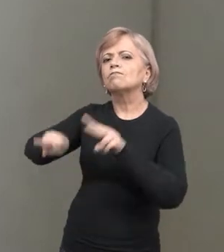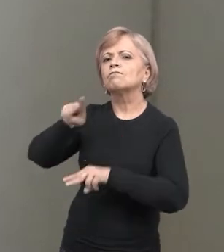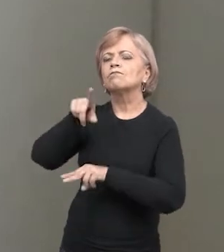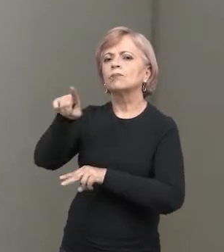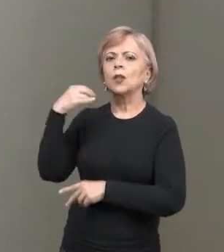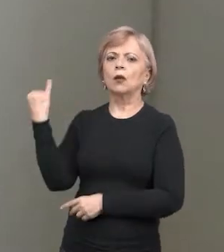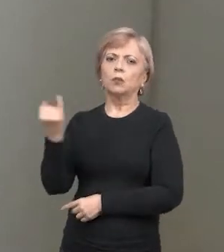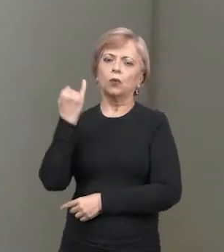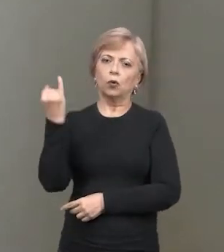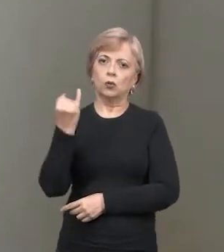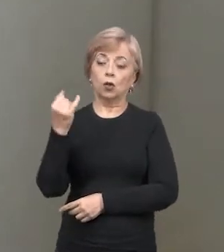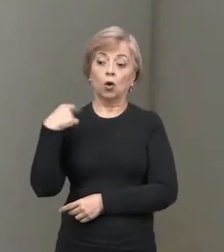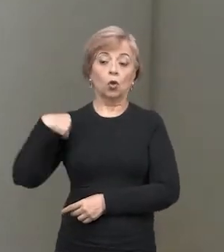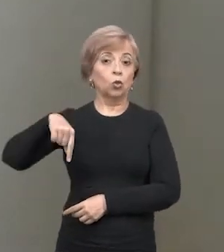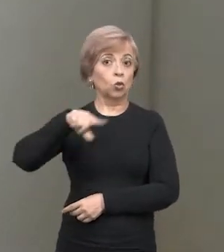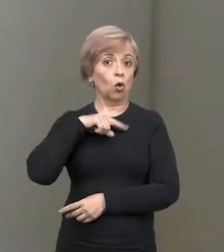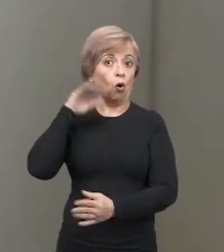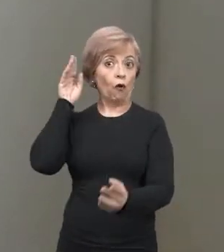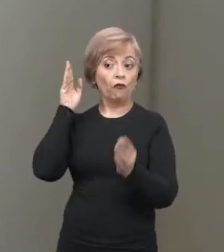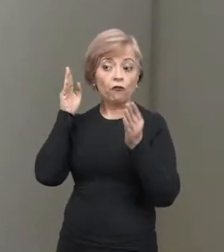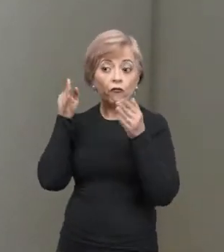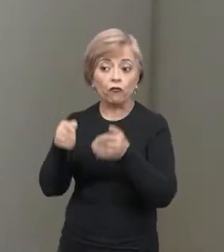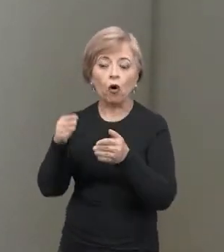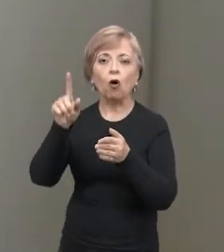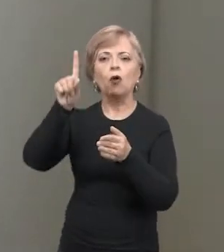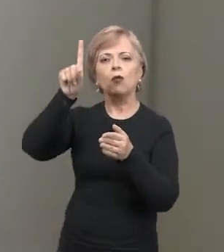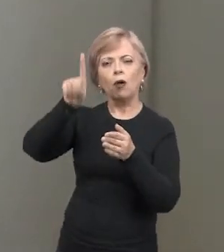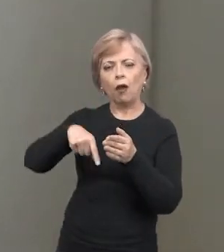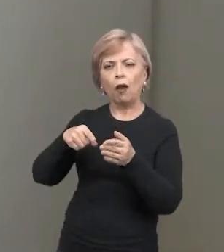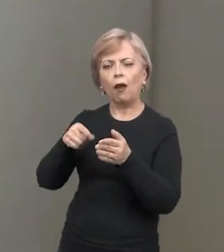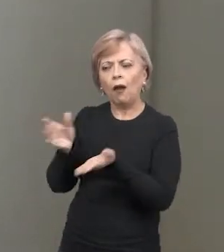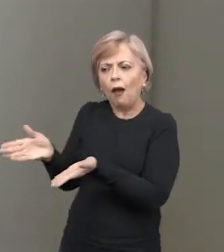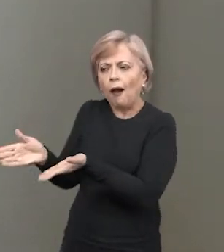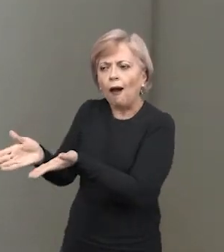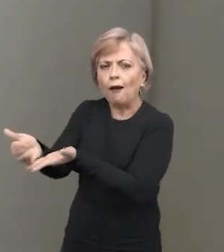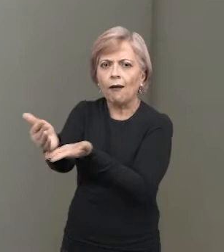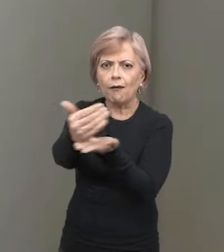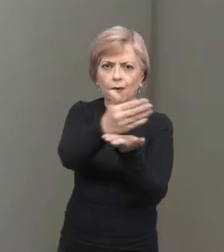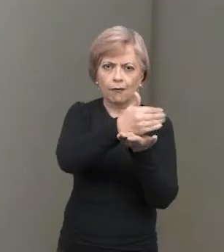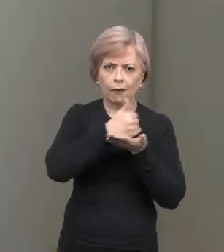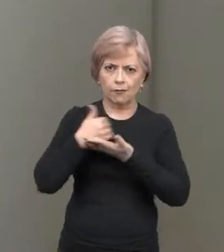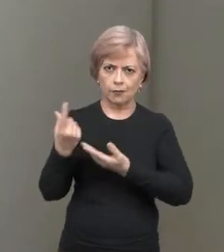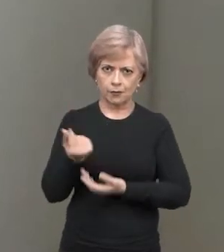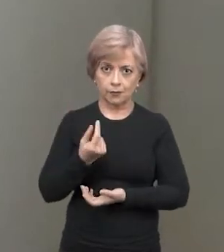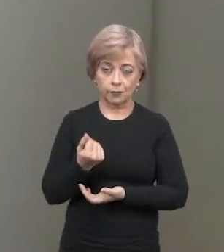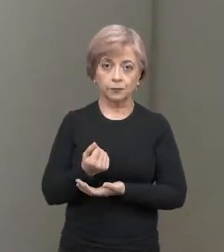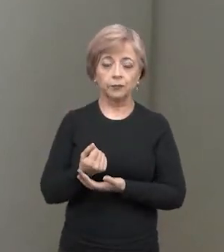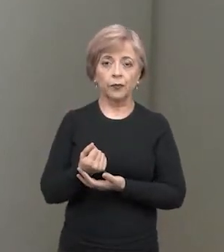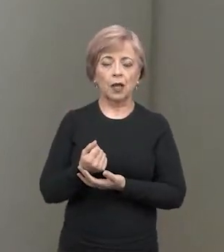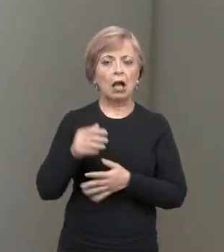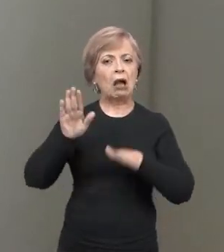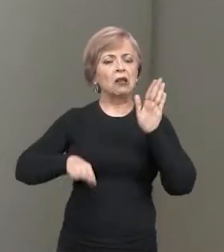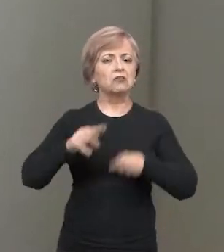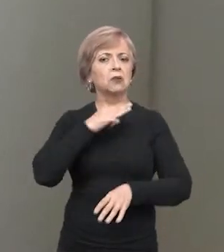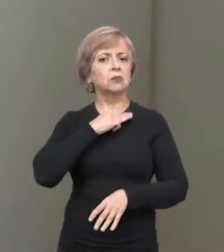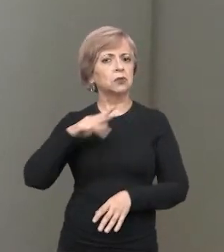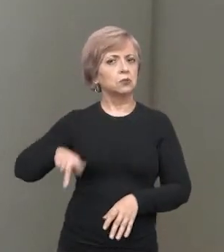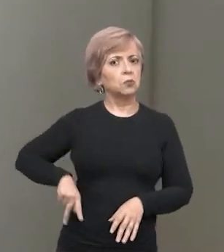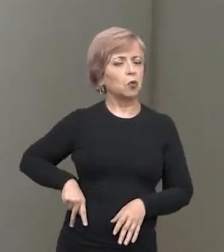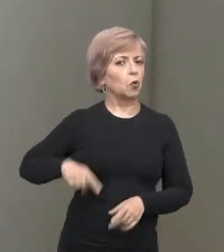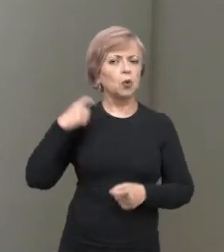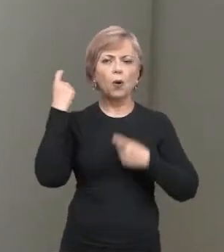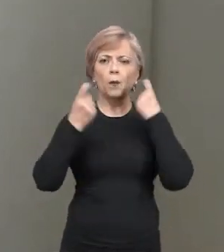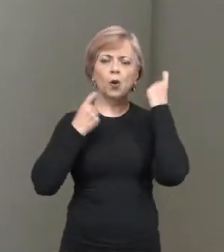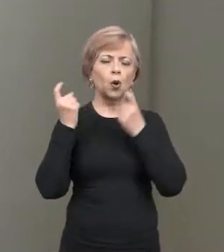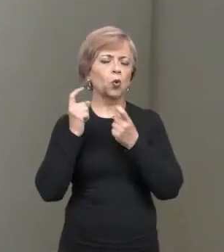arrecadação é o nosso foco, são as receitas. Quase sempre o Ministério Público não se preocupa muito com ela, ou